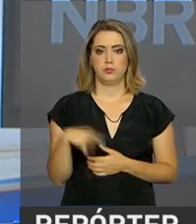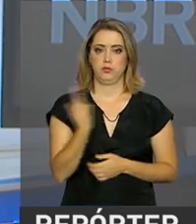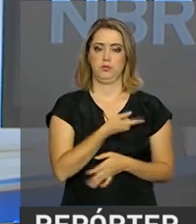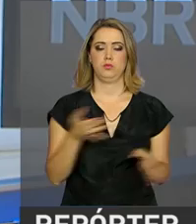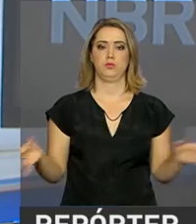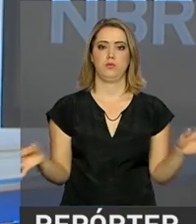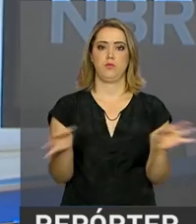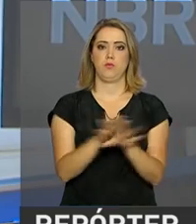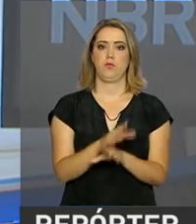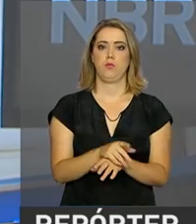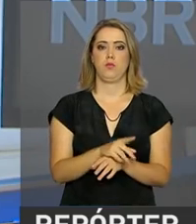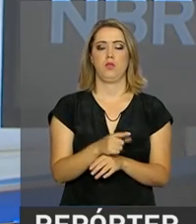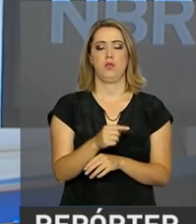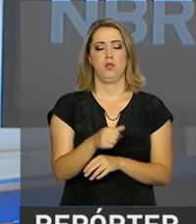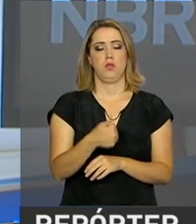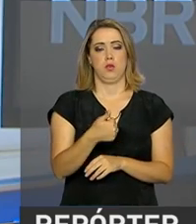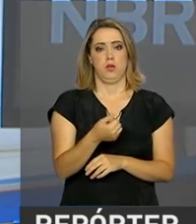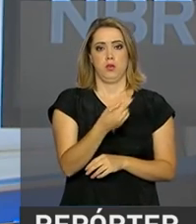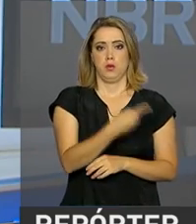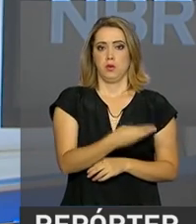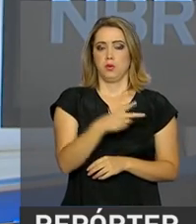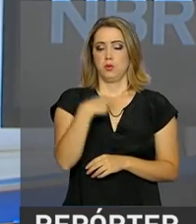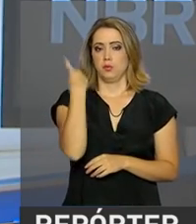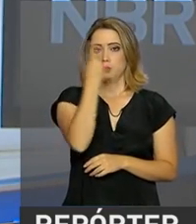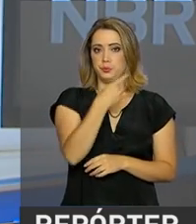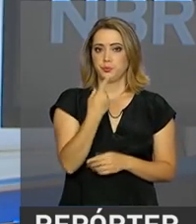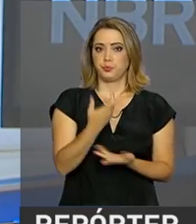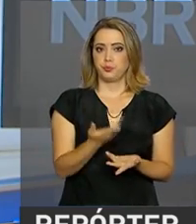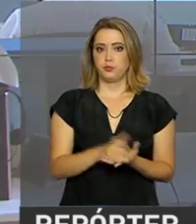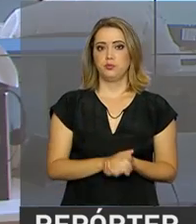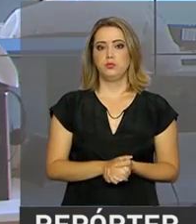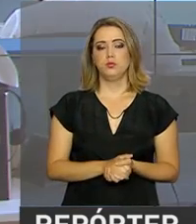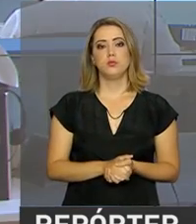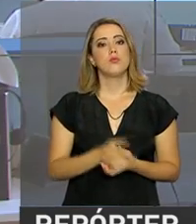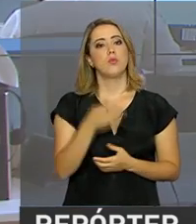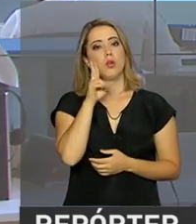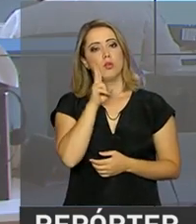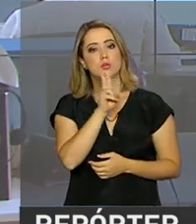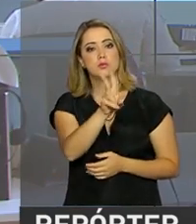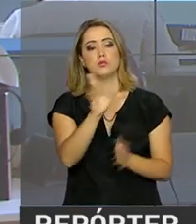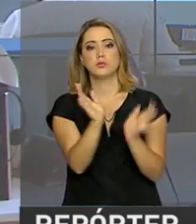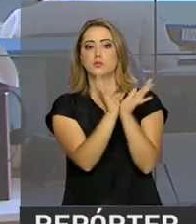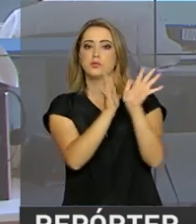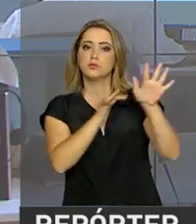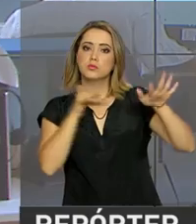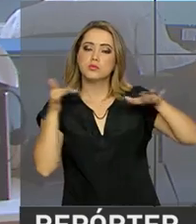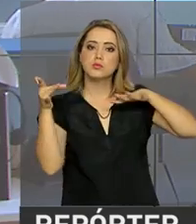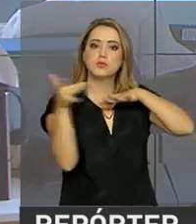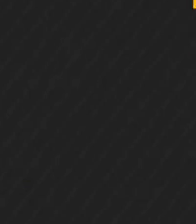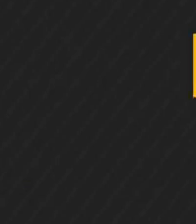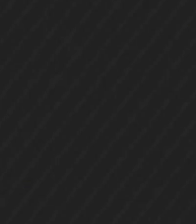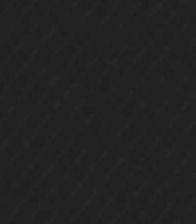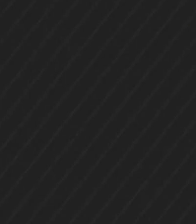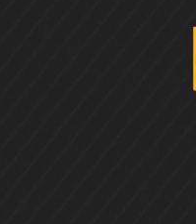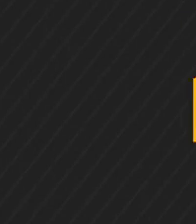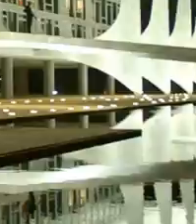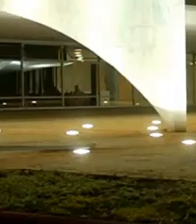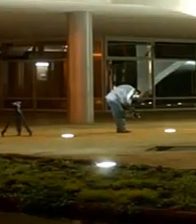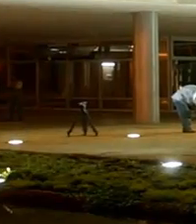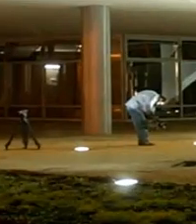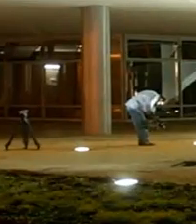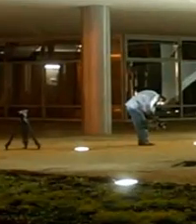ficamos por aqui Voltamos ao meio-dia na próxima edição do repórter NBR acompanha as novidades também Pelas nossas redes sociais